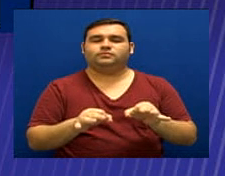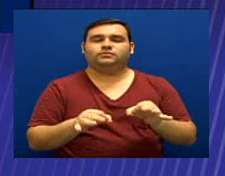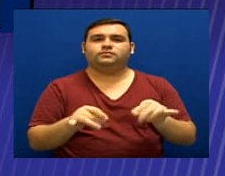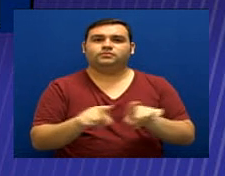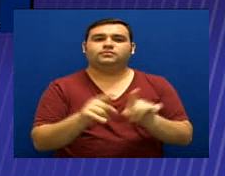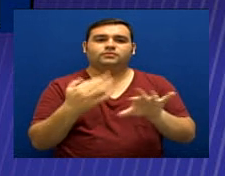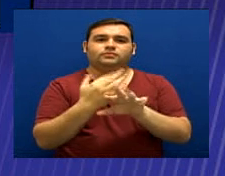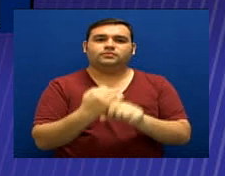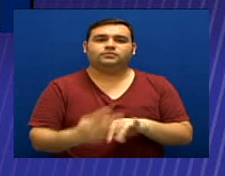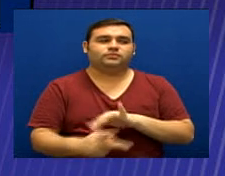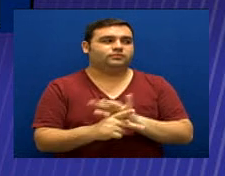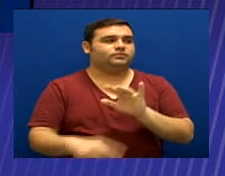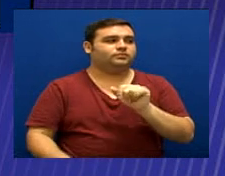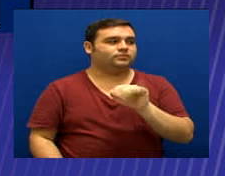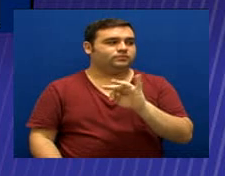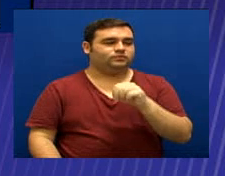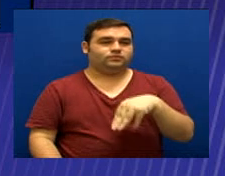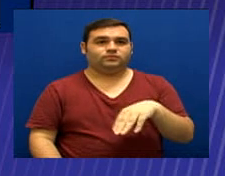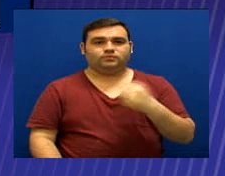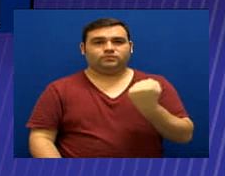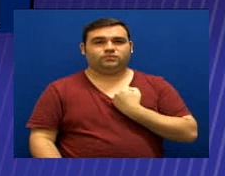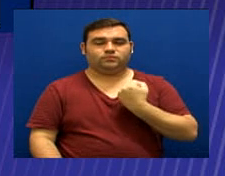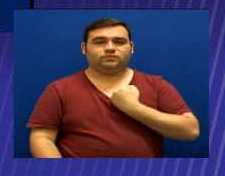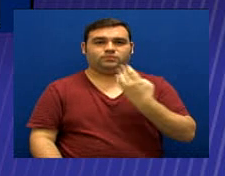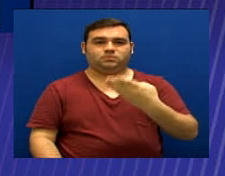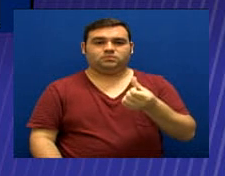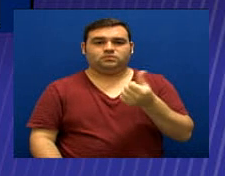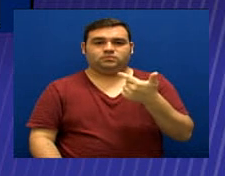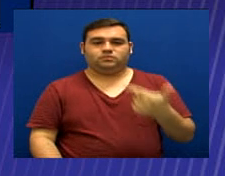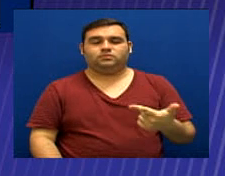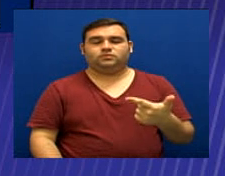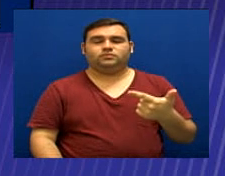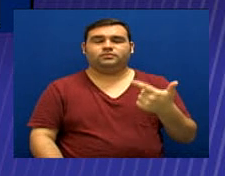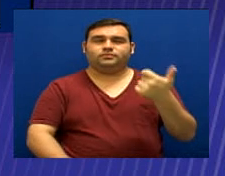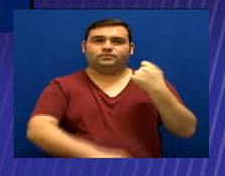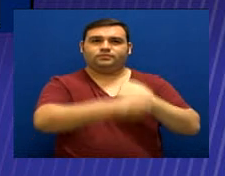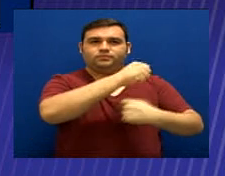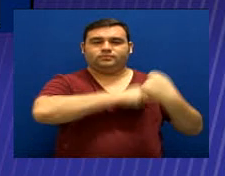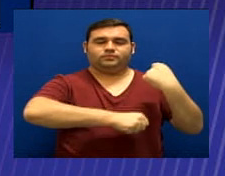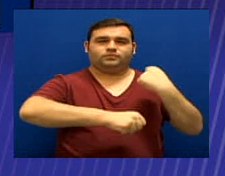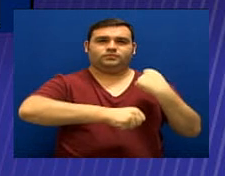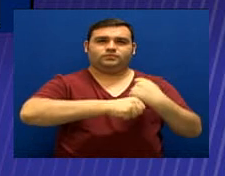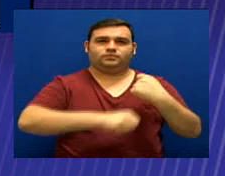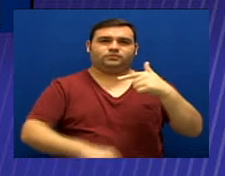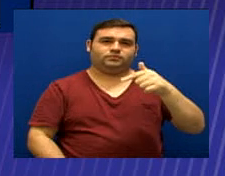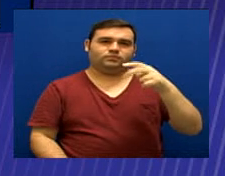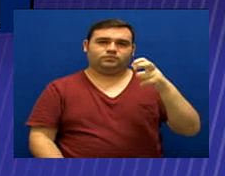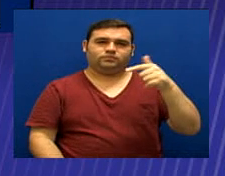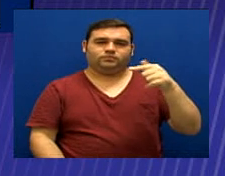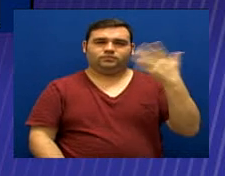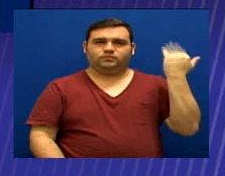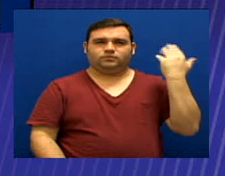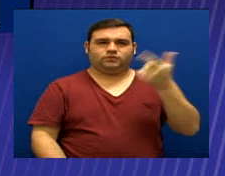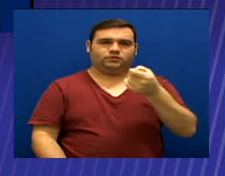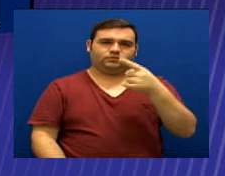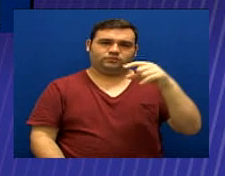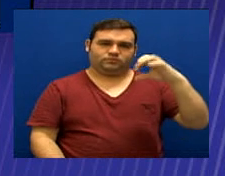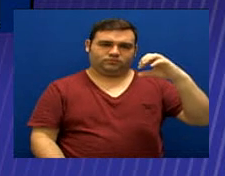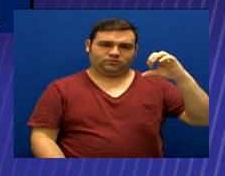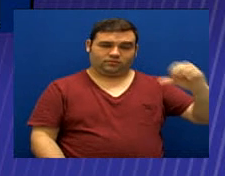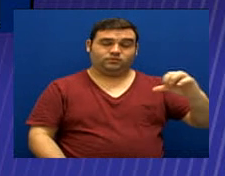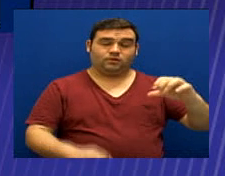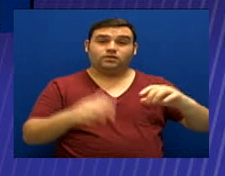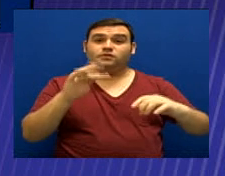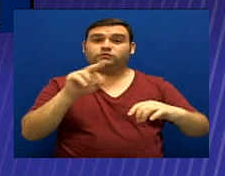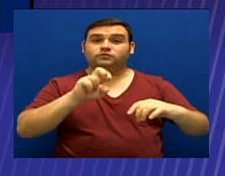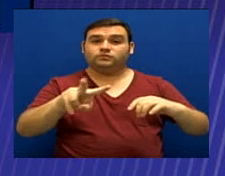de cálculo da portaria stn número 462 de e 757 de 2009 o resultado nominal da